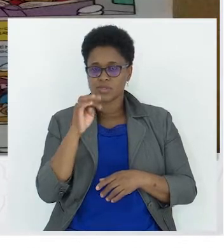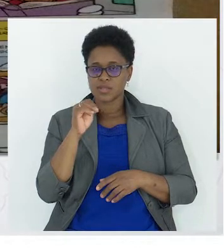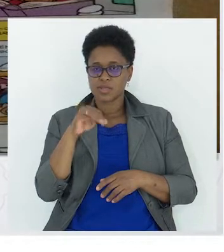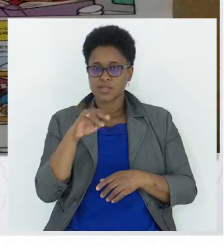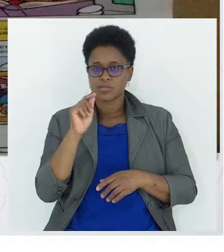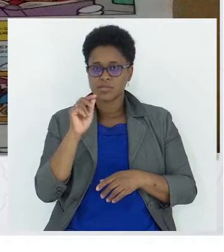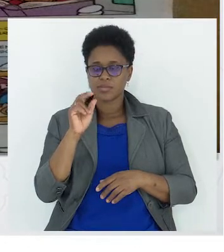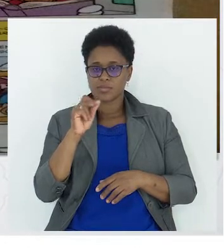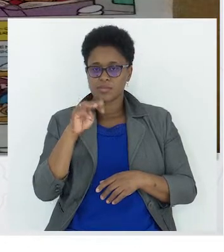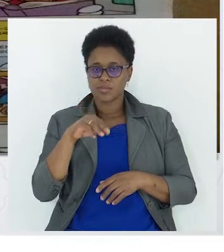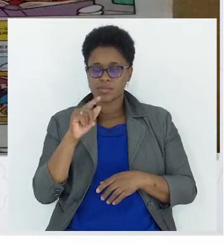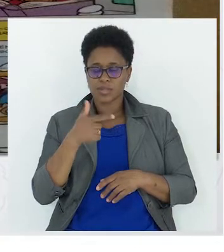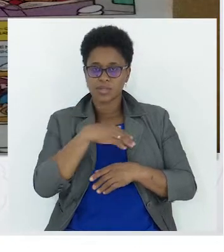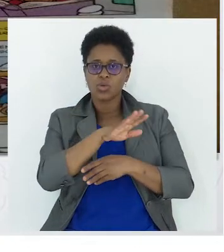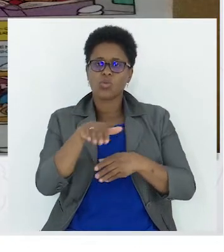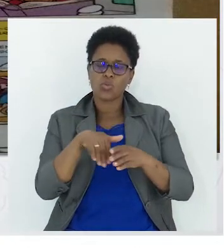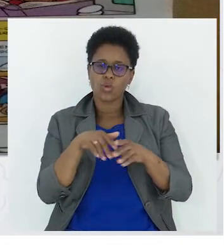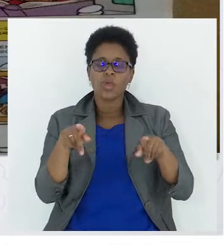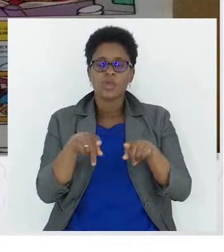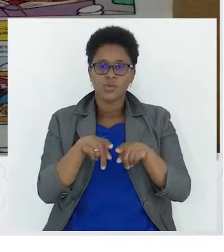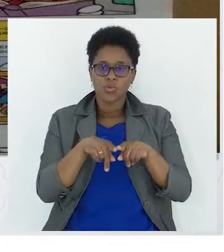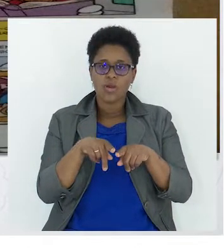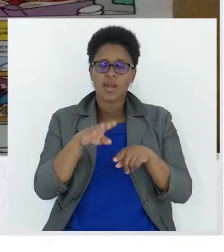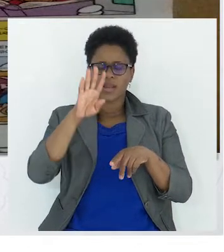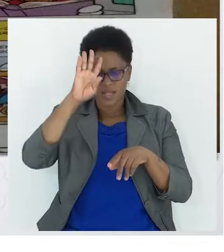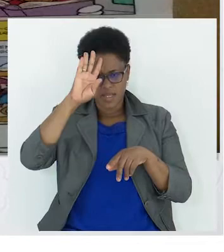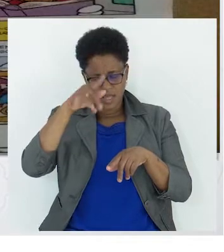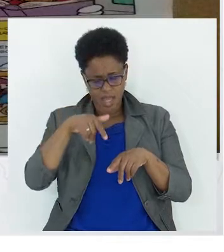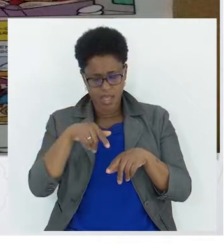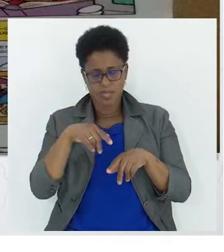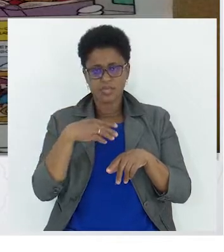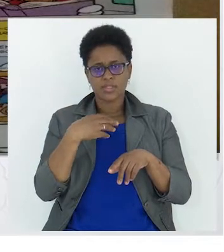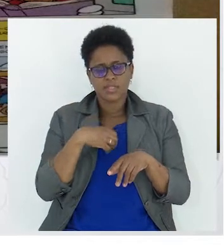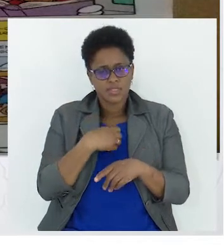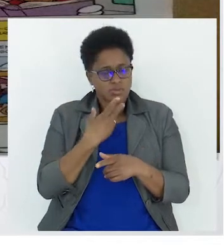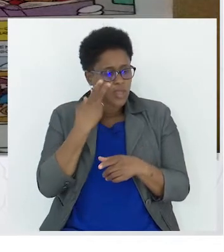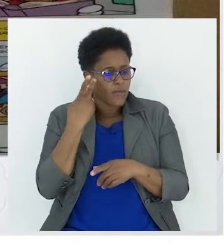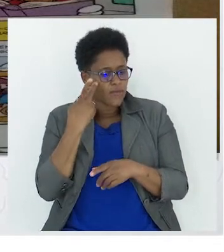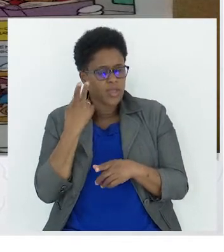Que inclui, igualmente, sábias intuições da vida,